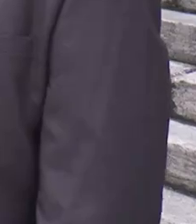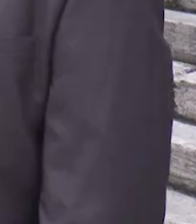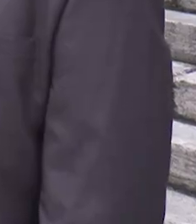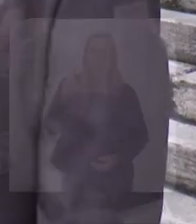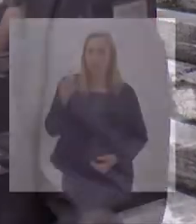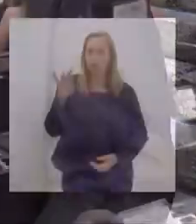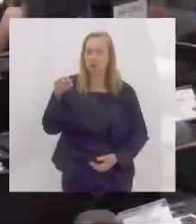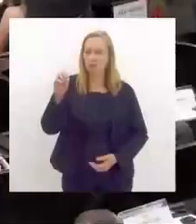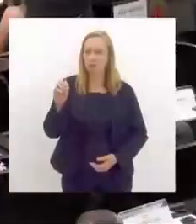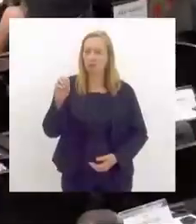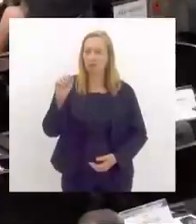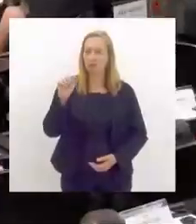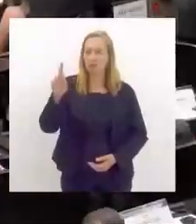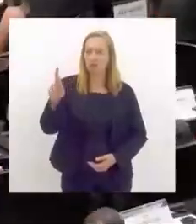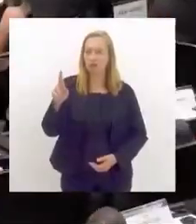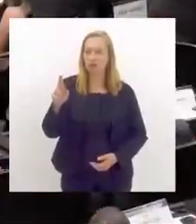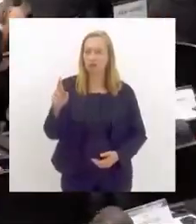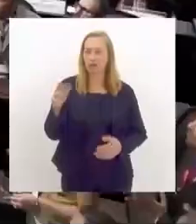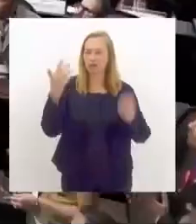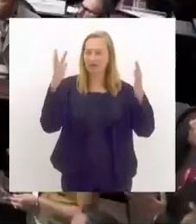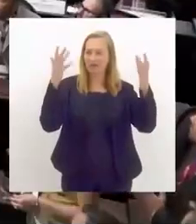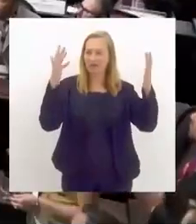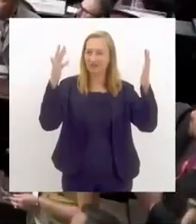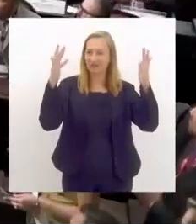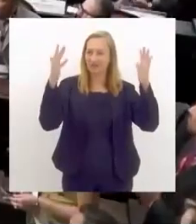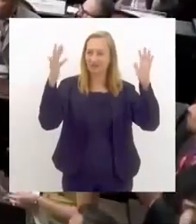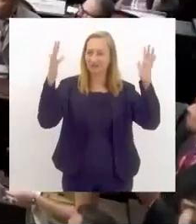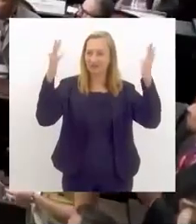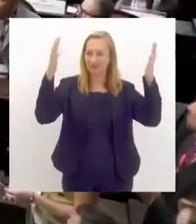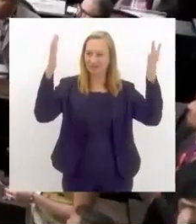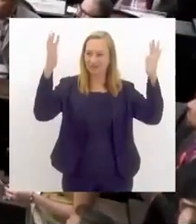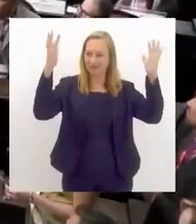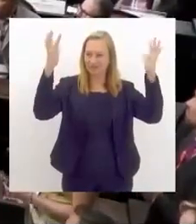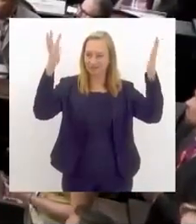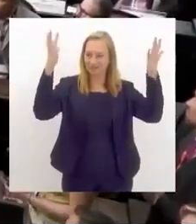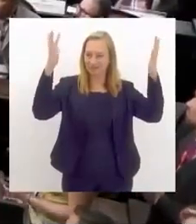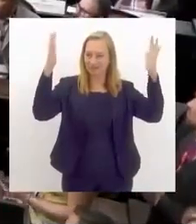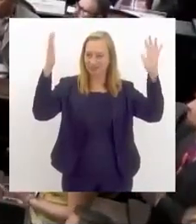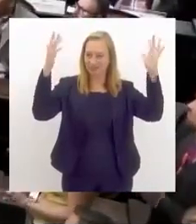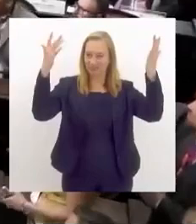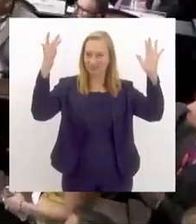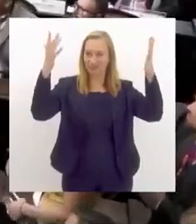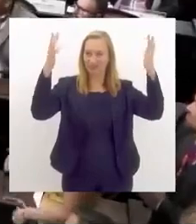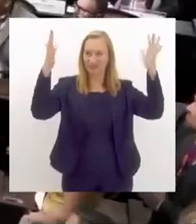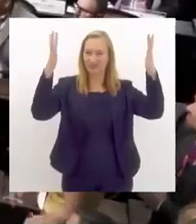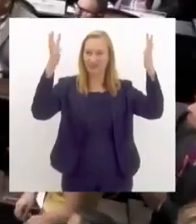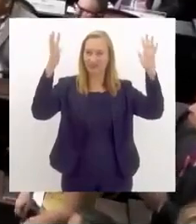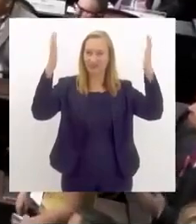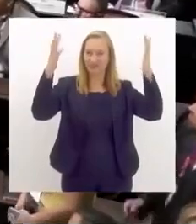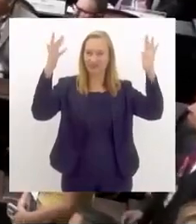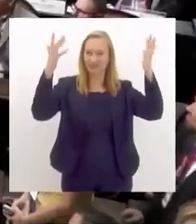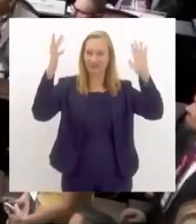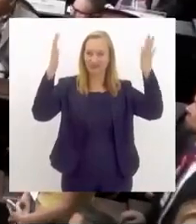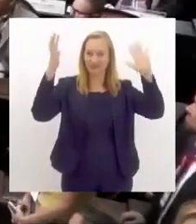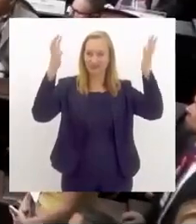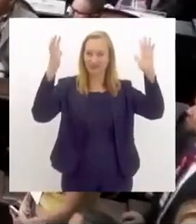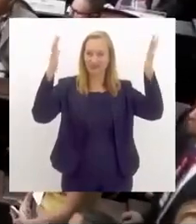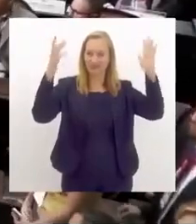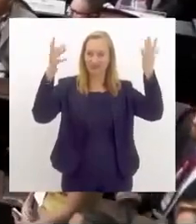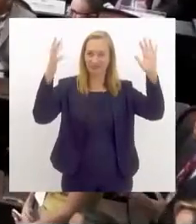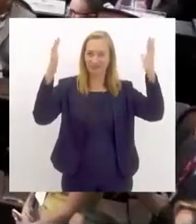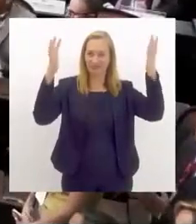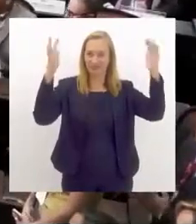Prazer foi meu, obrigado. Vale lembrar que esses papos foram antes da eleição ocorrida na quinta-feira, dia